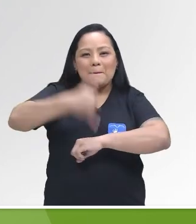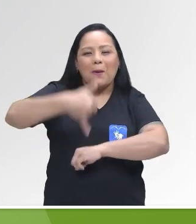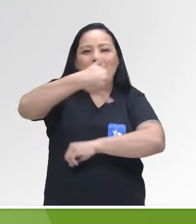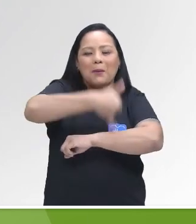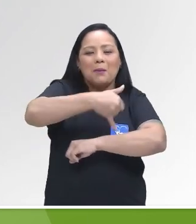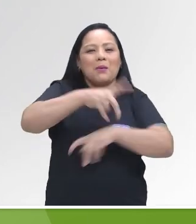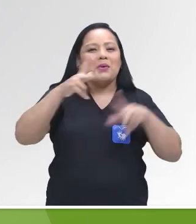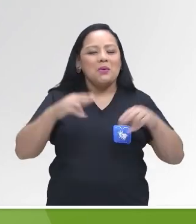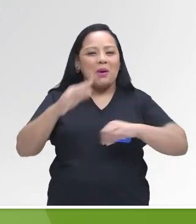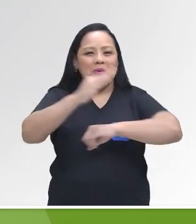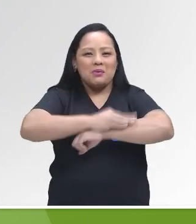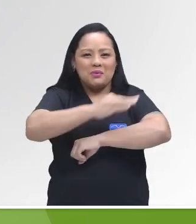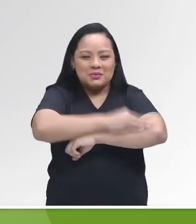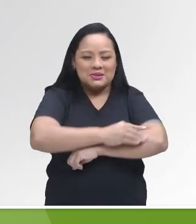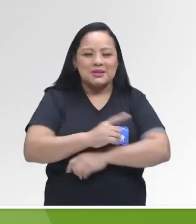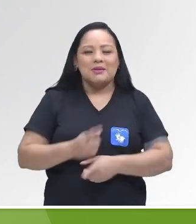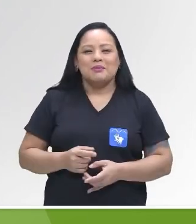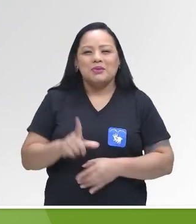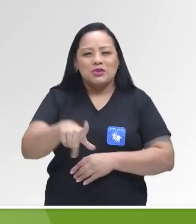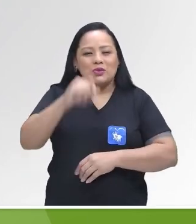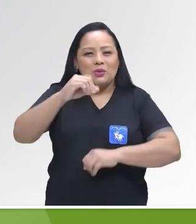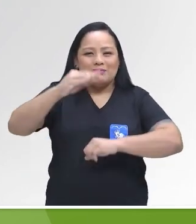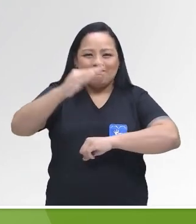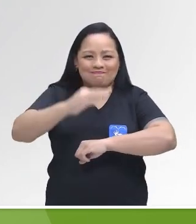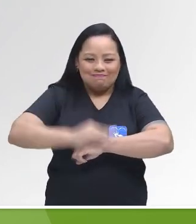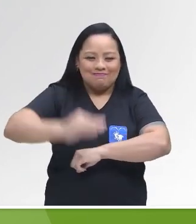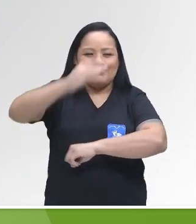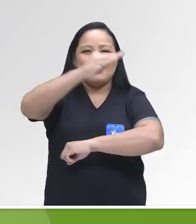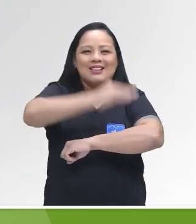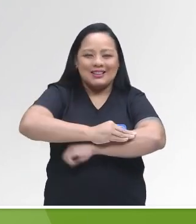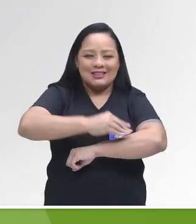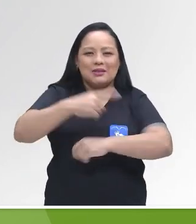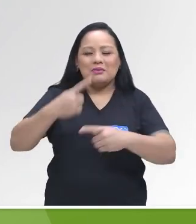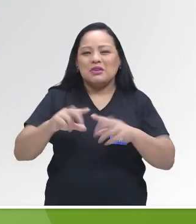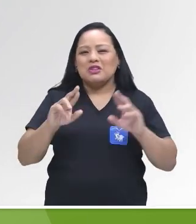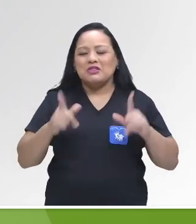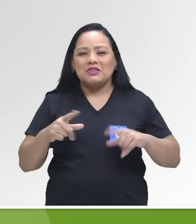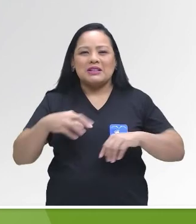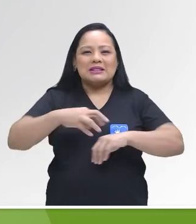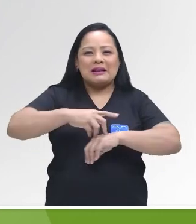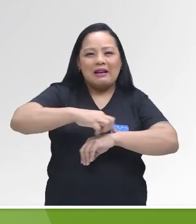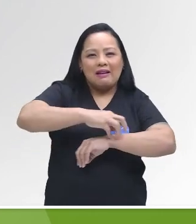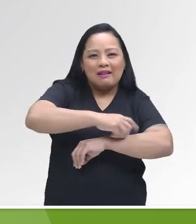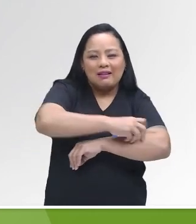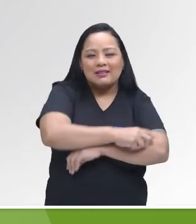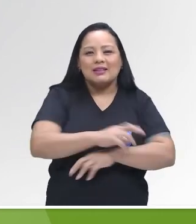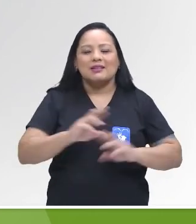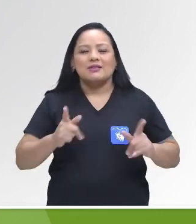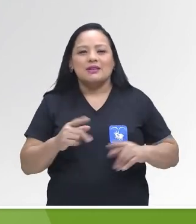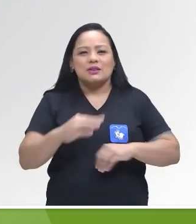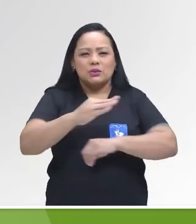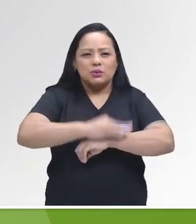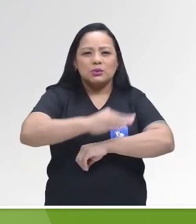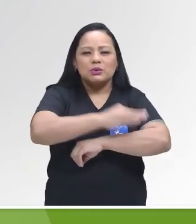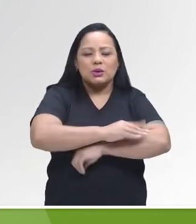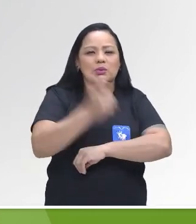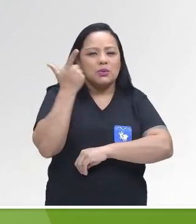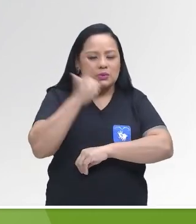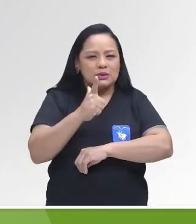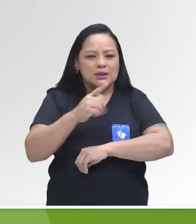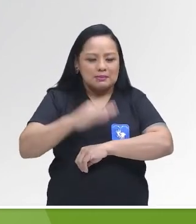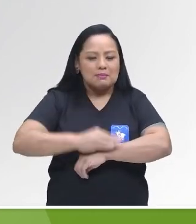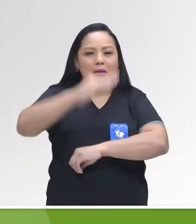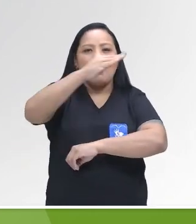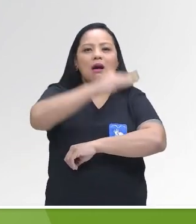as pererecas, né? Elas preferem pular do que ficarem andando ali como os sapinhos, apesar dos sapos também conseguirem